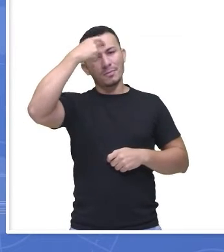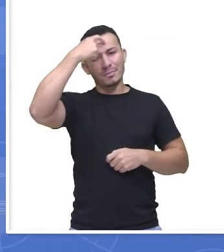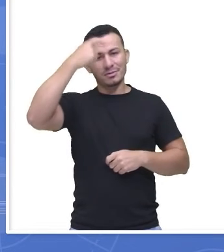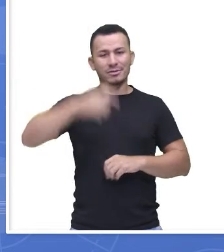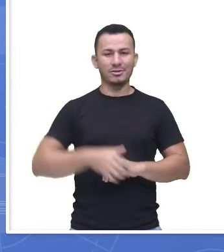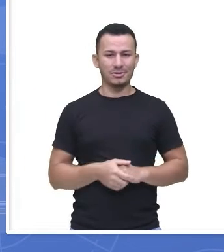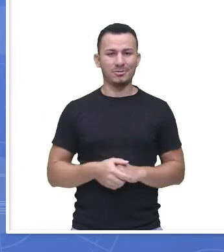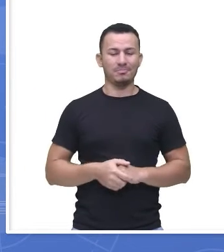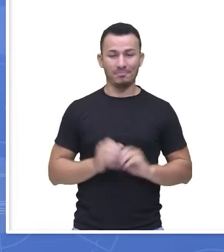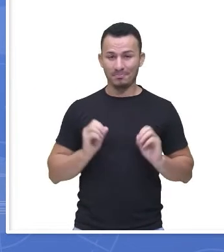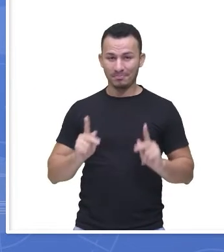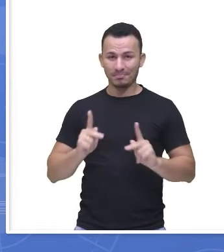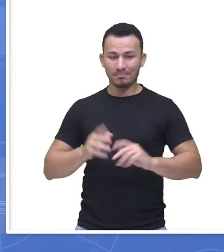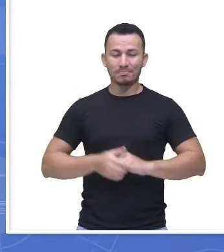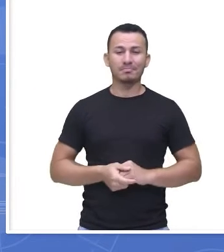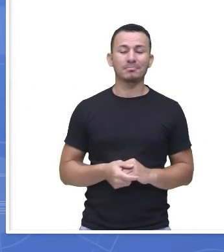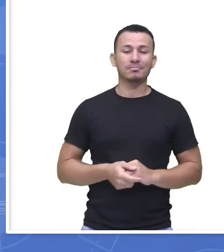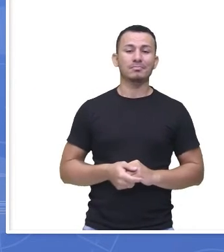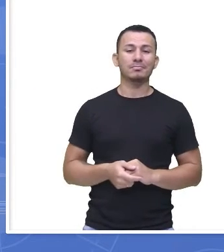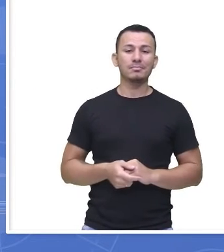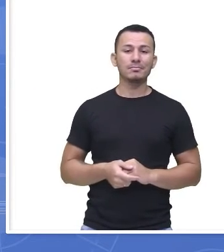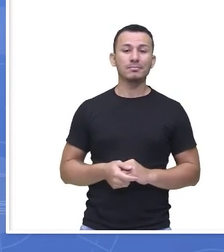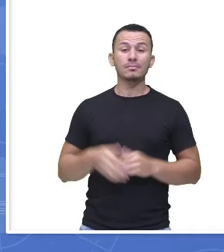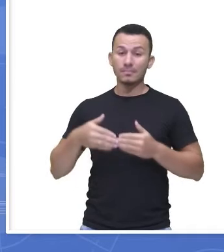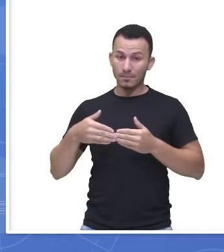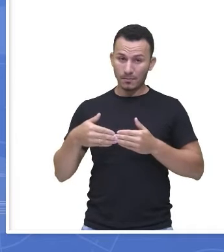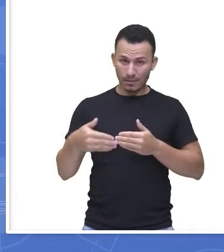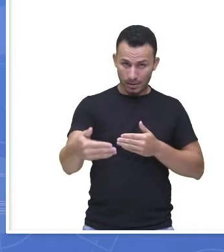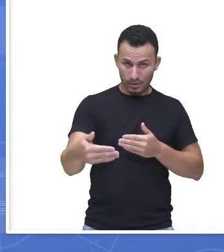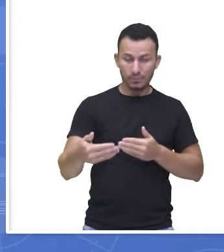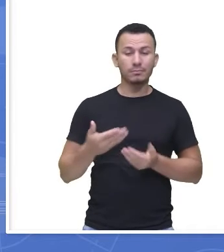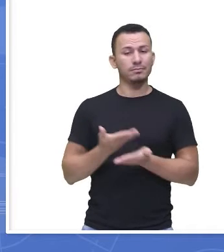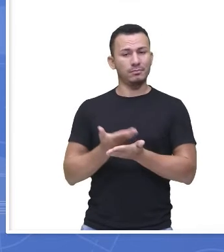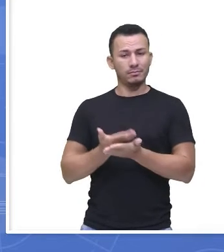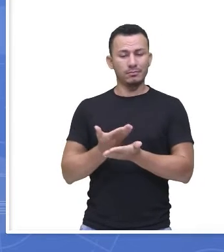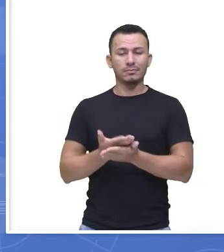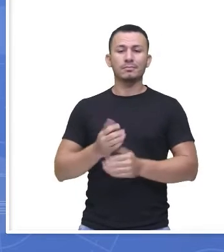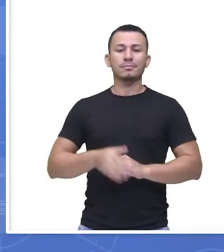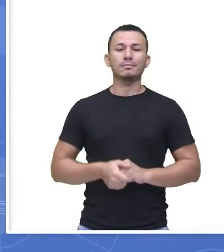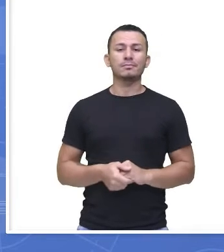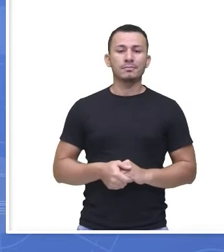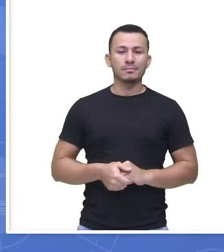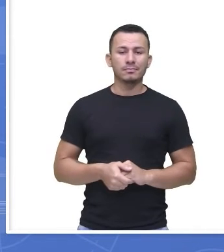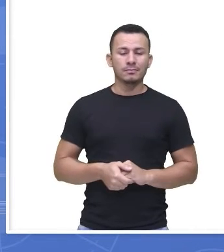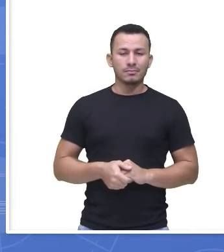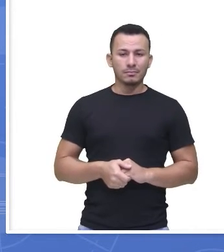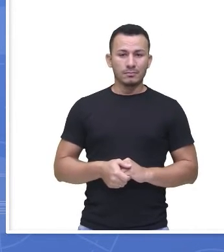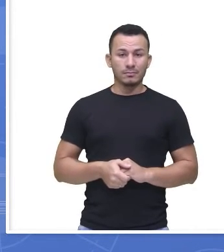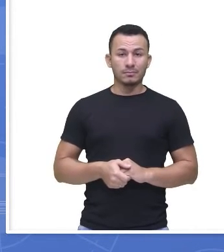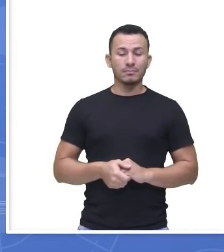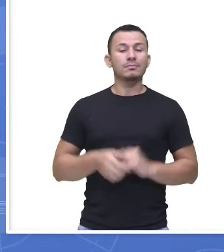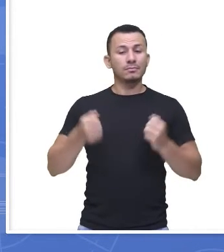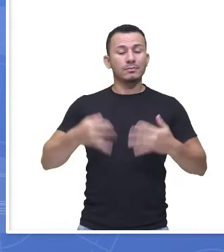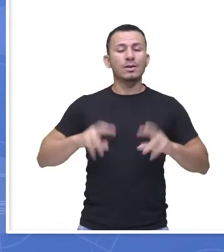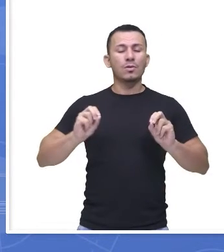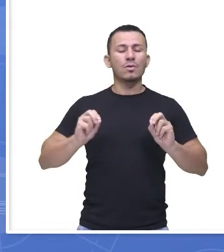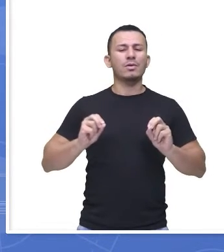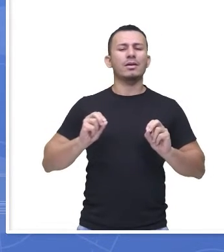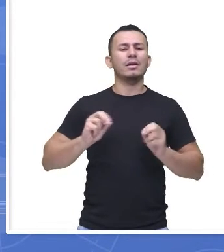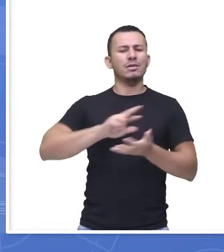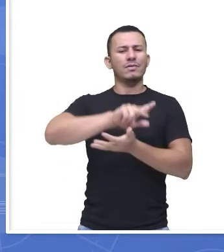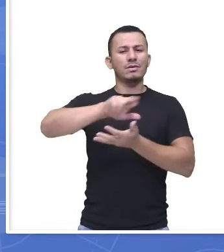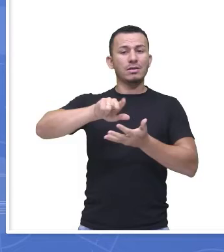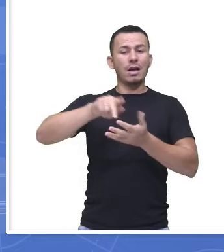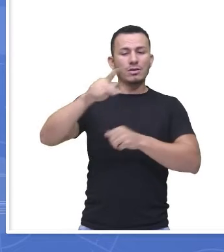bom? Muito bem. Vamos lá, então, continuar aí no nosso... vendo a questão da diversidade no nosso país, as